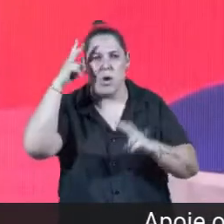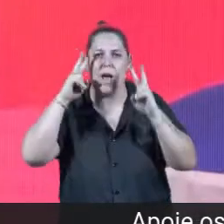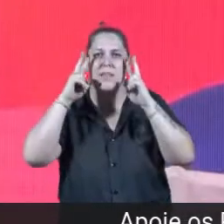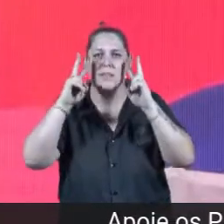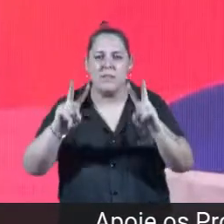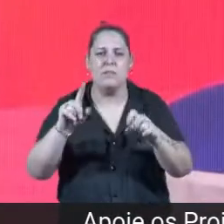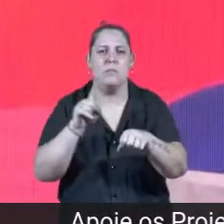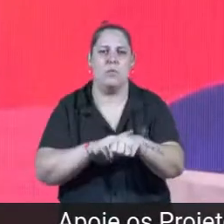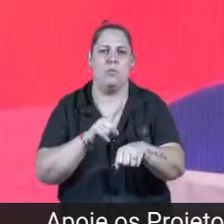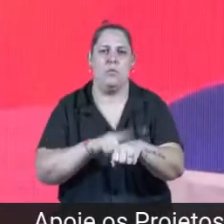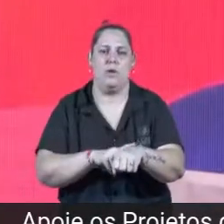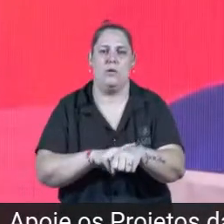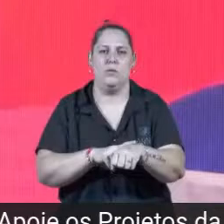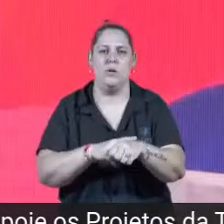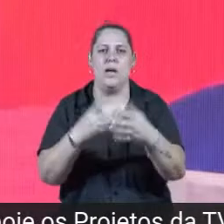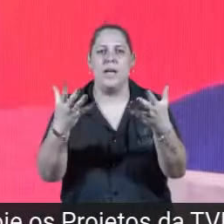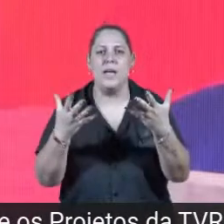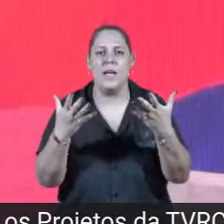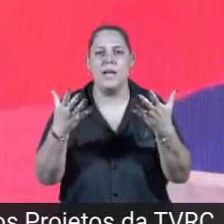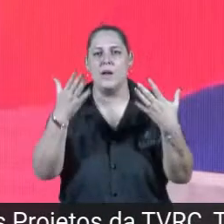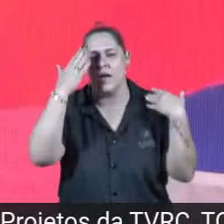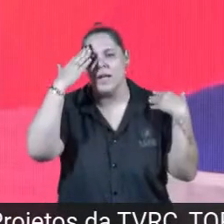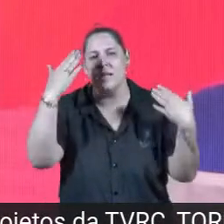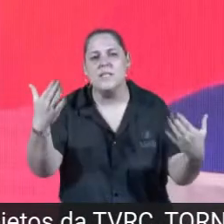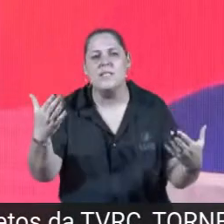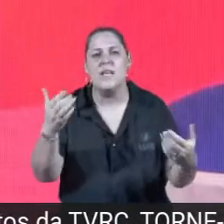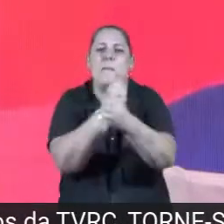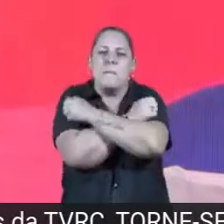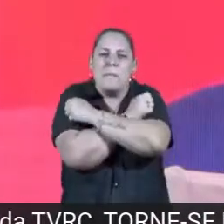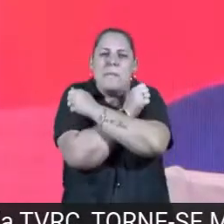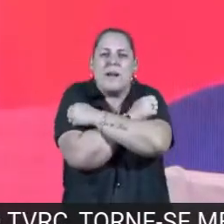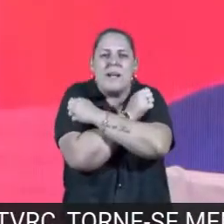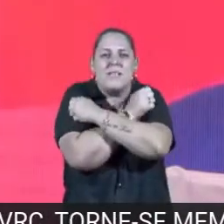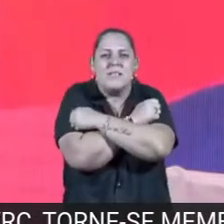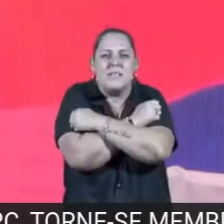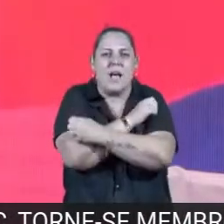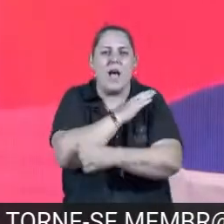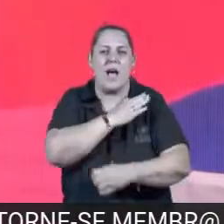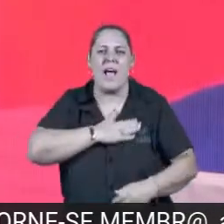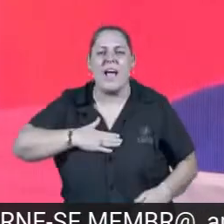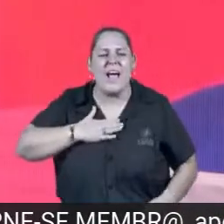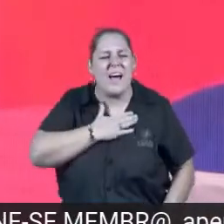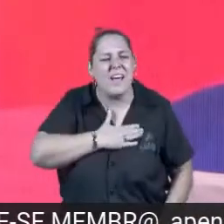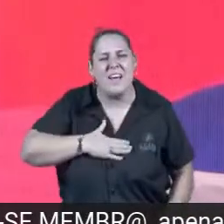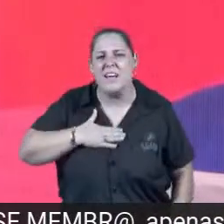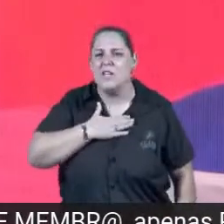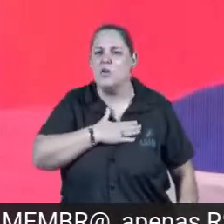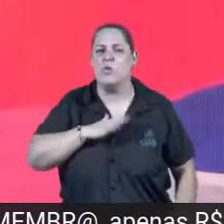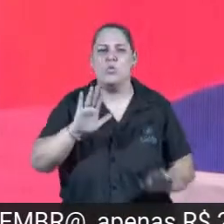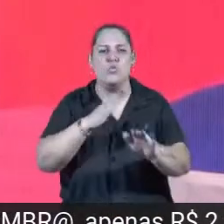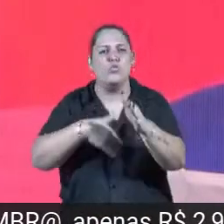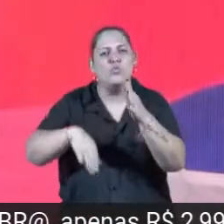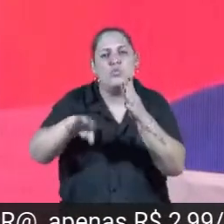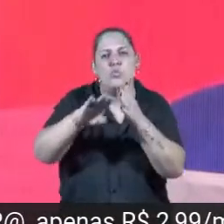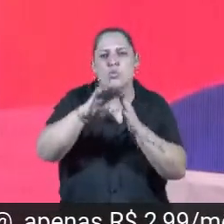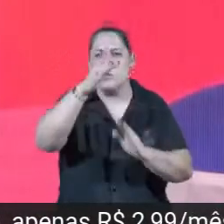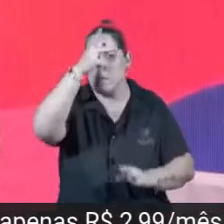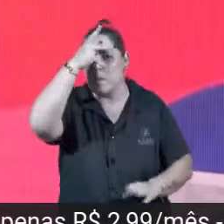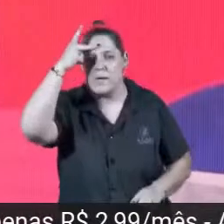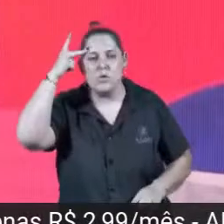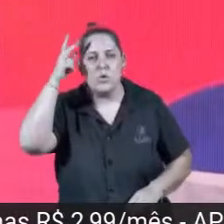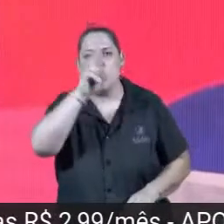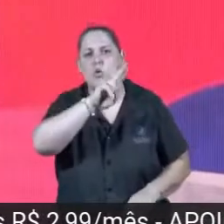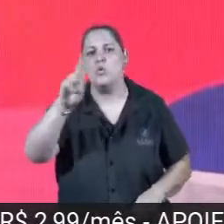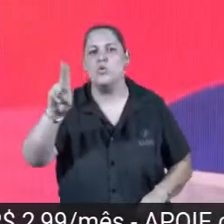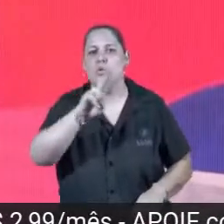esse momento. Eu quero cumprimentar com um abraço muito carinhoso e fraterno em todas essas pessoas, em nome